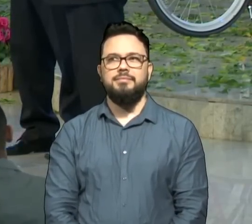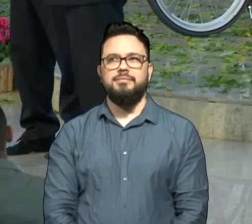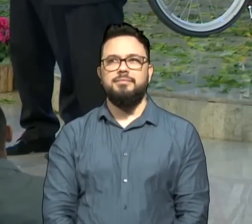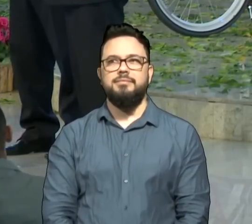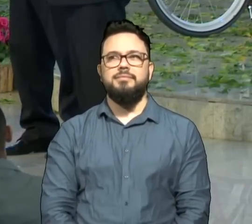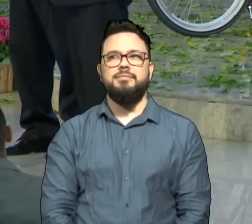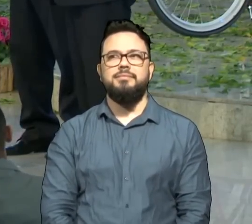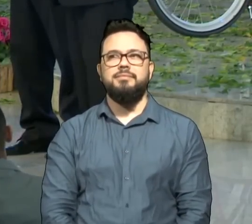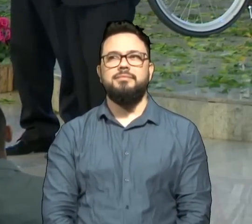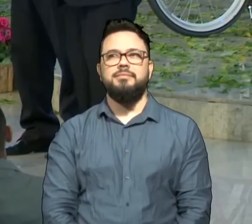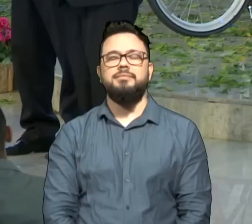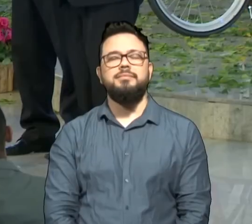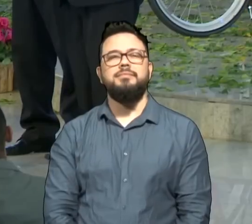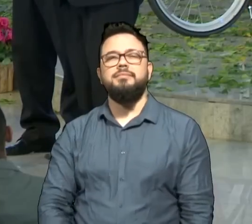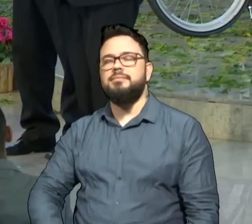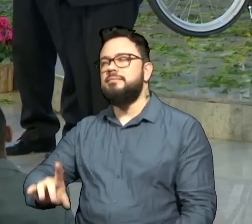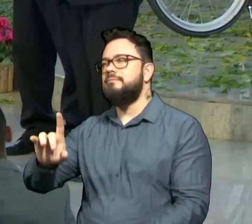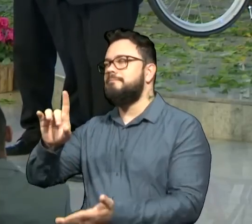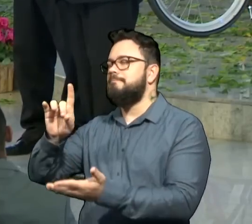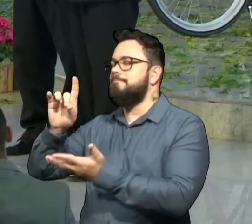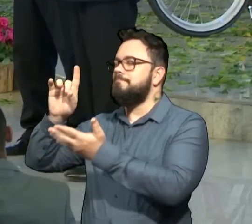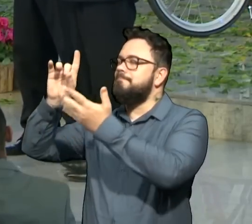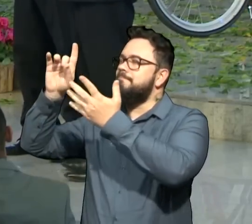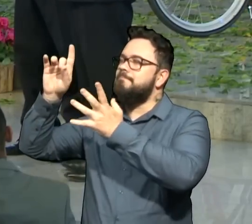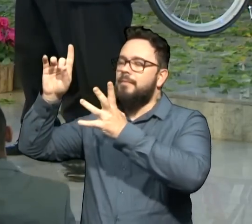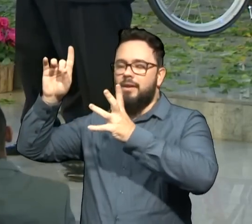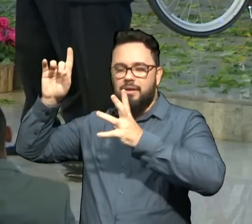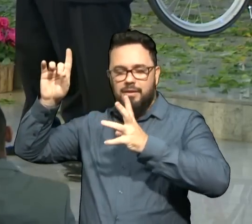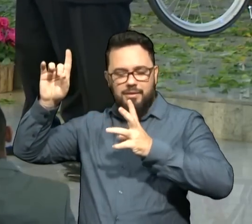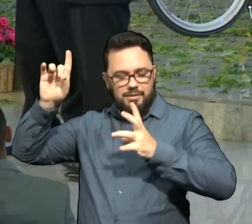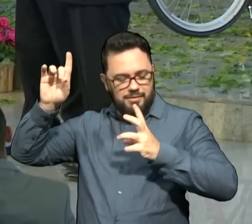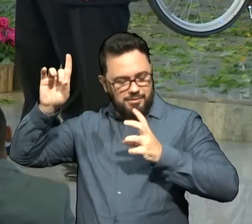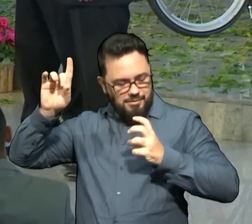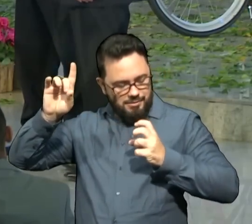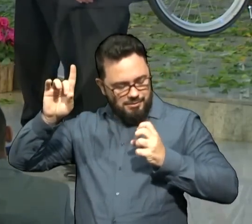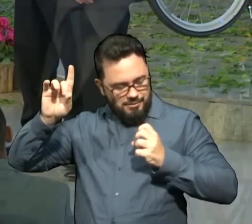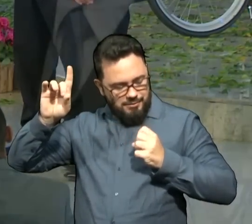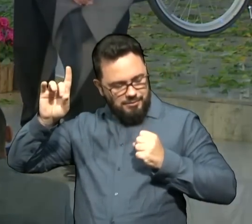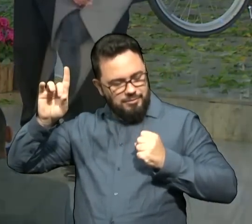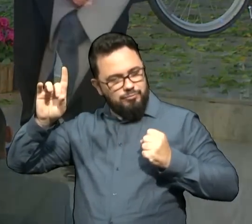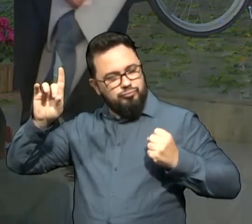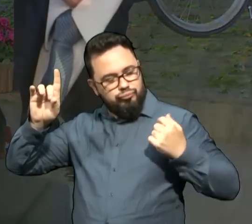teu grande amor por mim